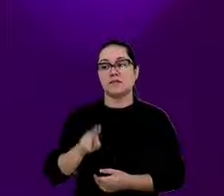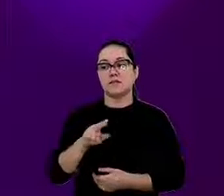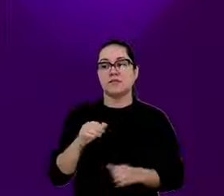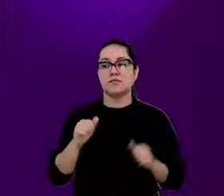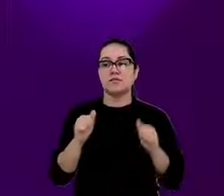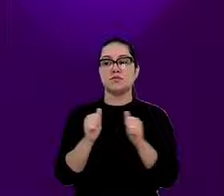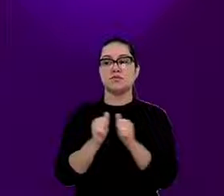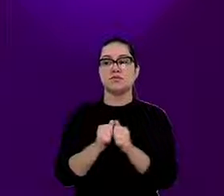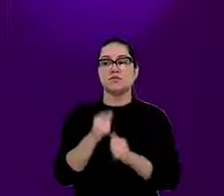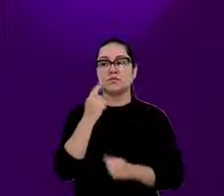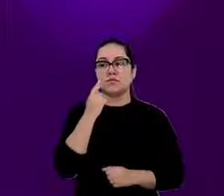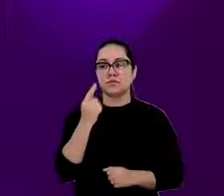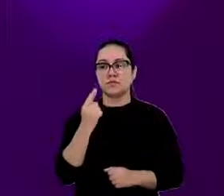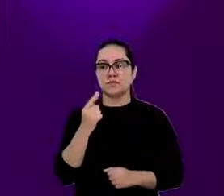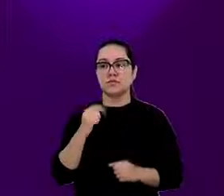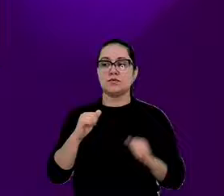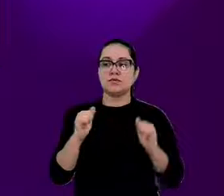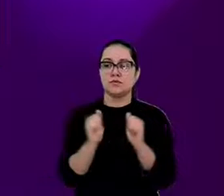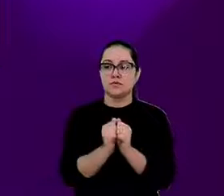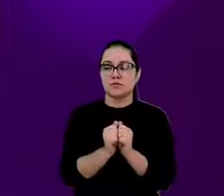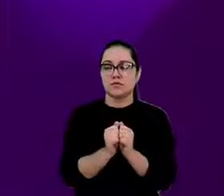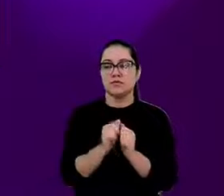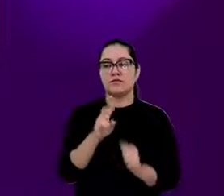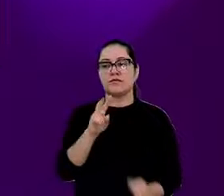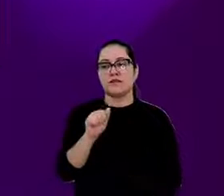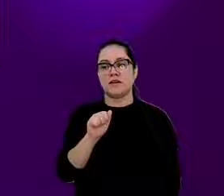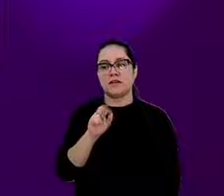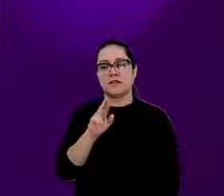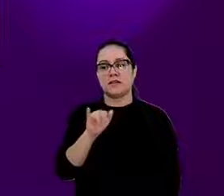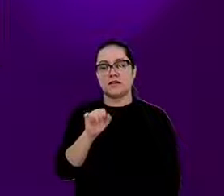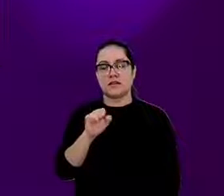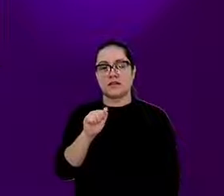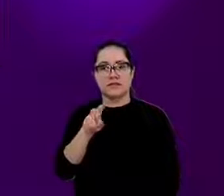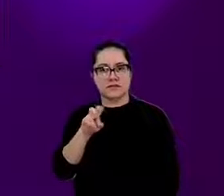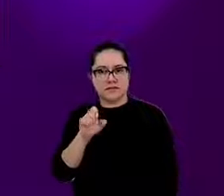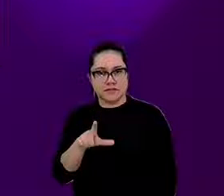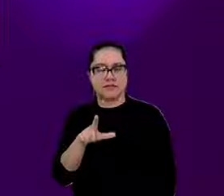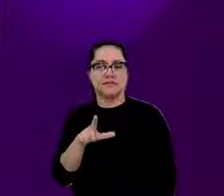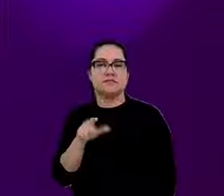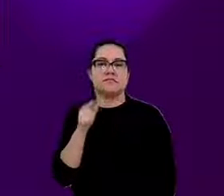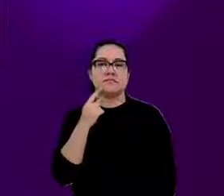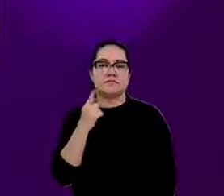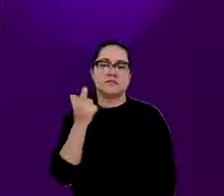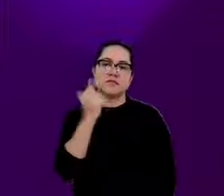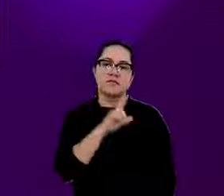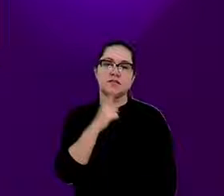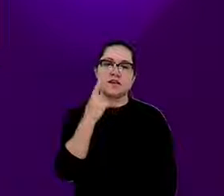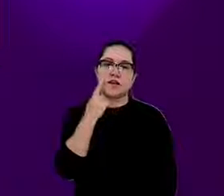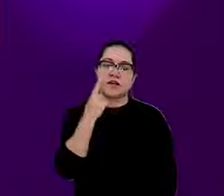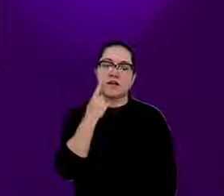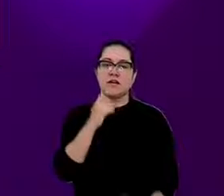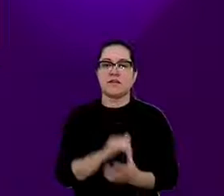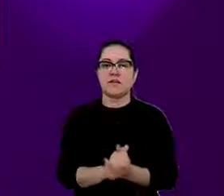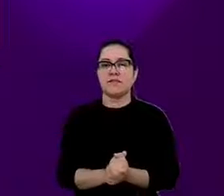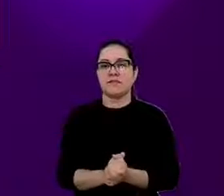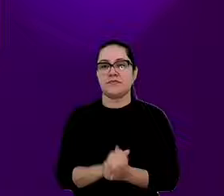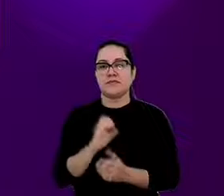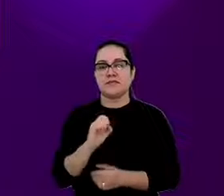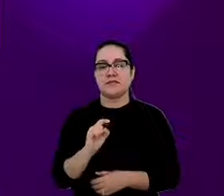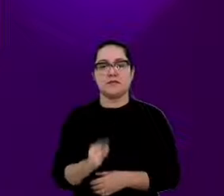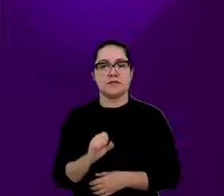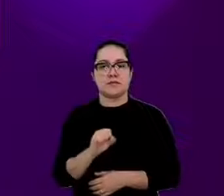com as variáveis clínicas, também score de cálcio, a gente consegue chegar a uma área sobre a curva Hawk de